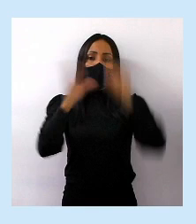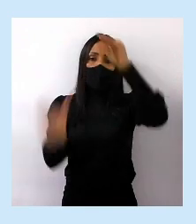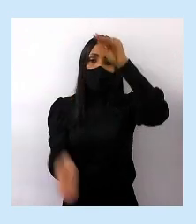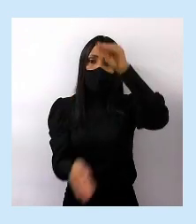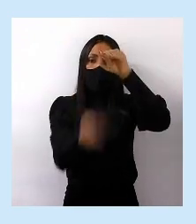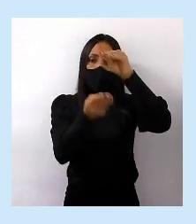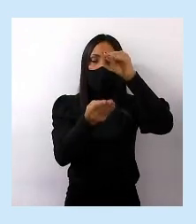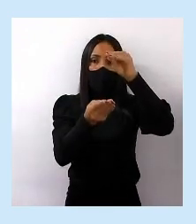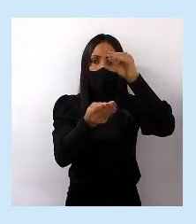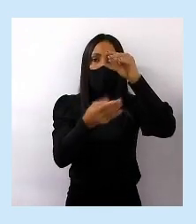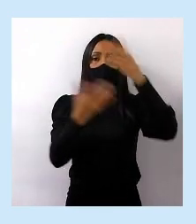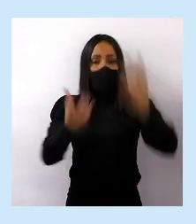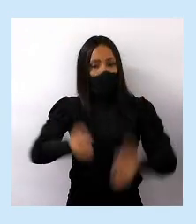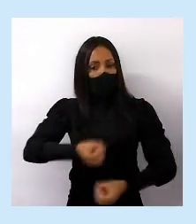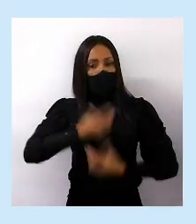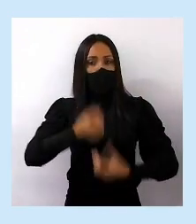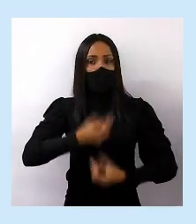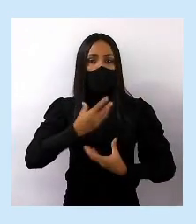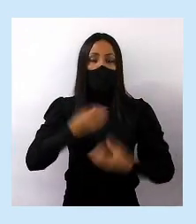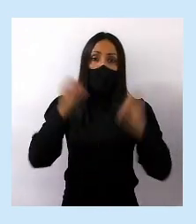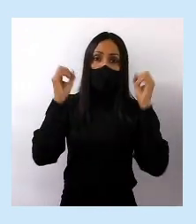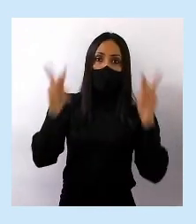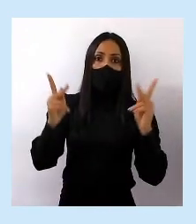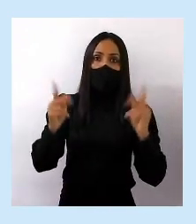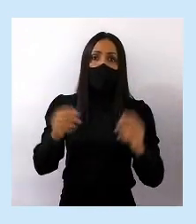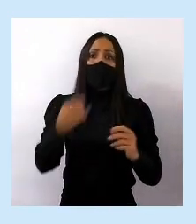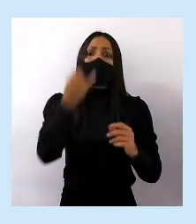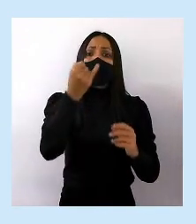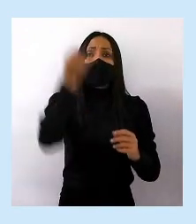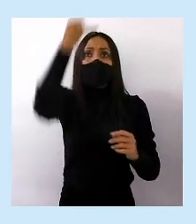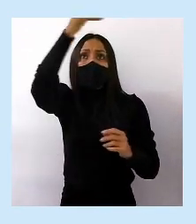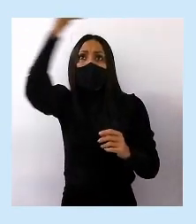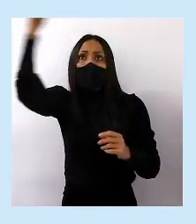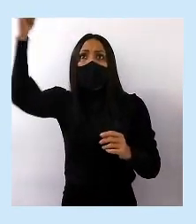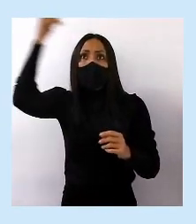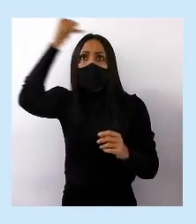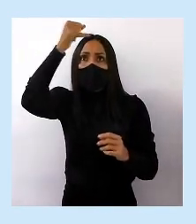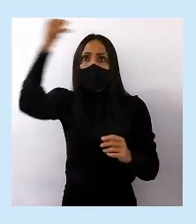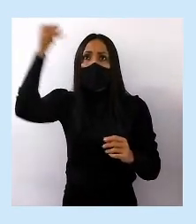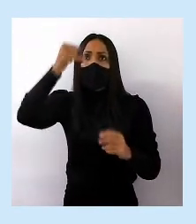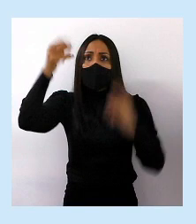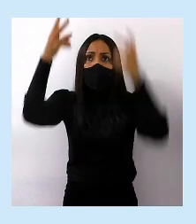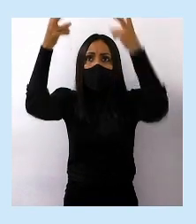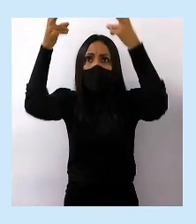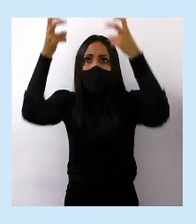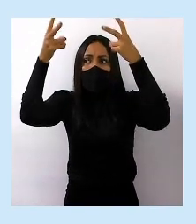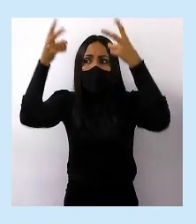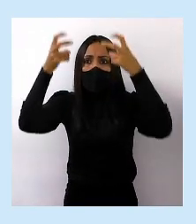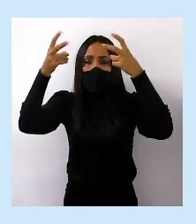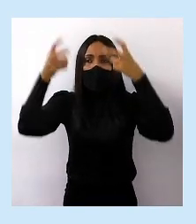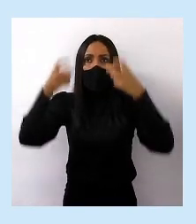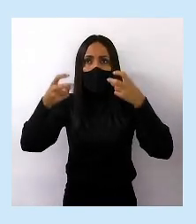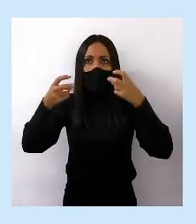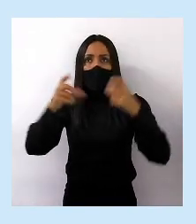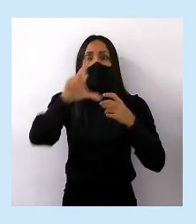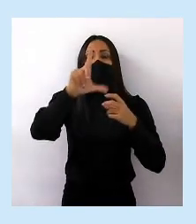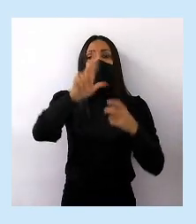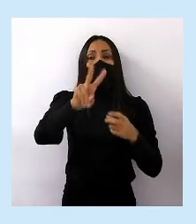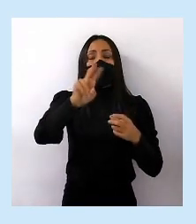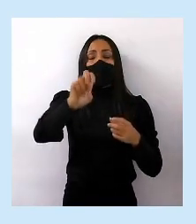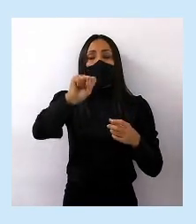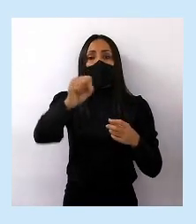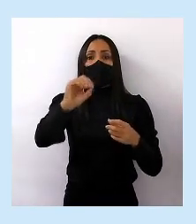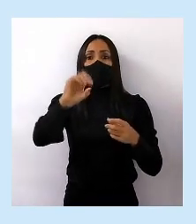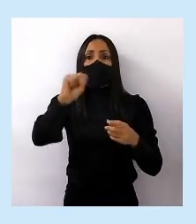um poema, ok? Então, cada linha que você percebe num poema são versos. E um conjunto